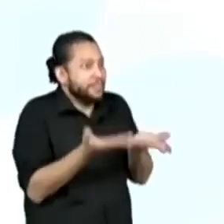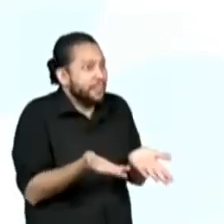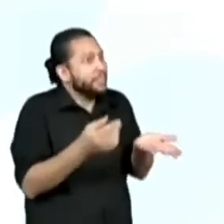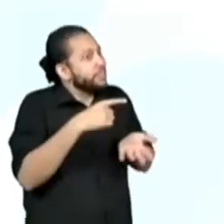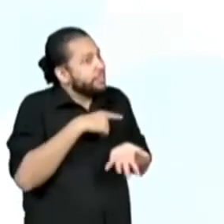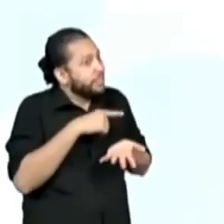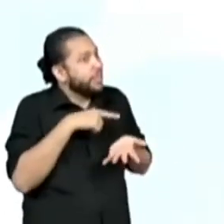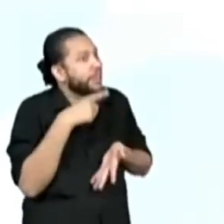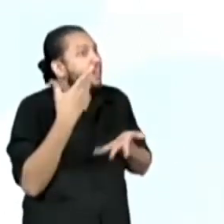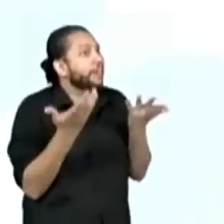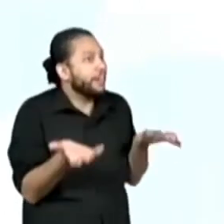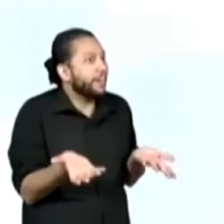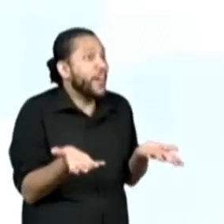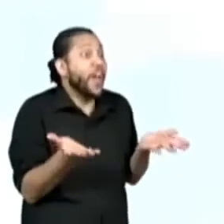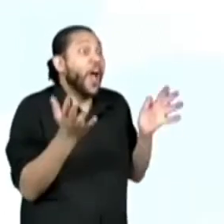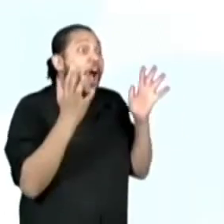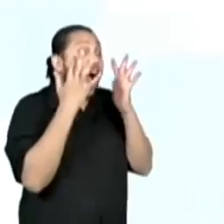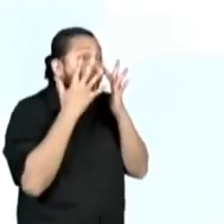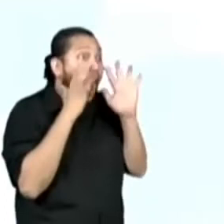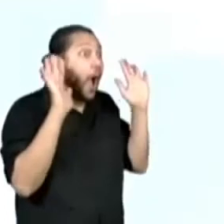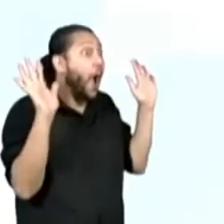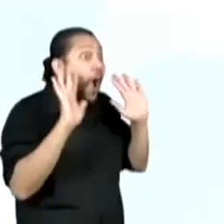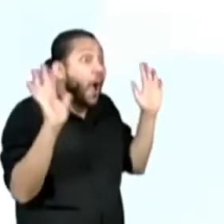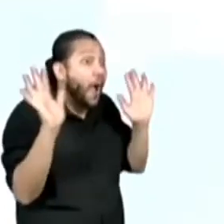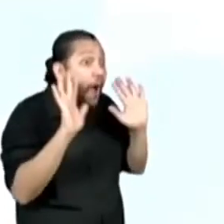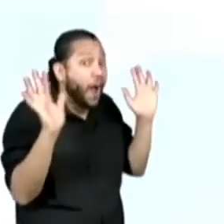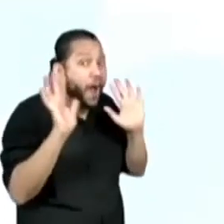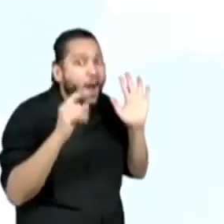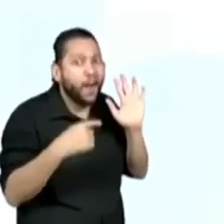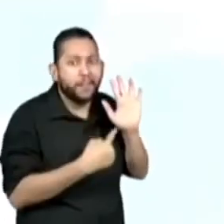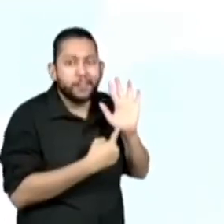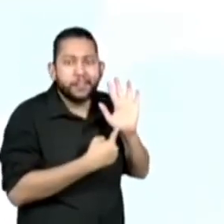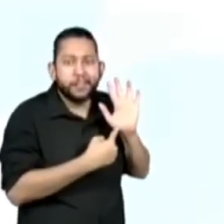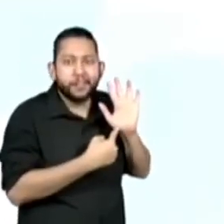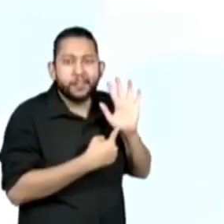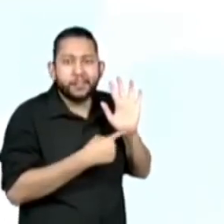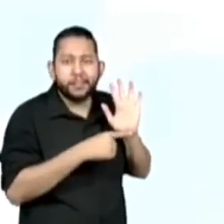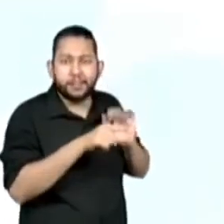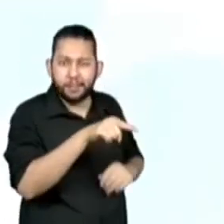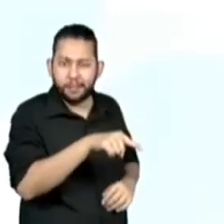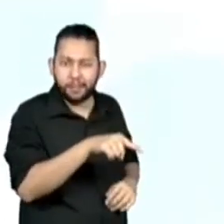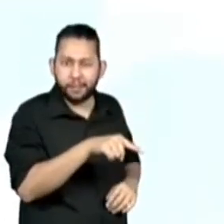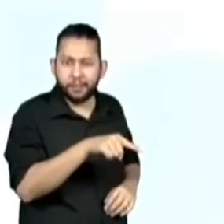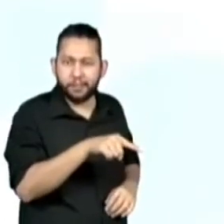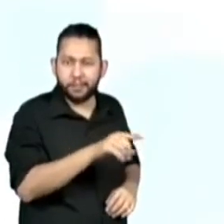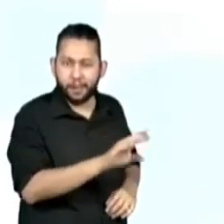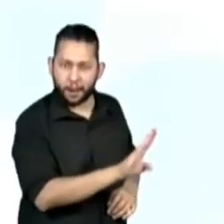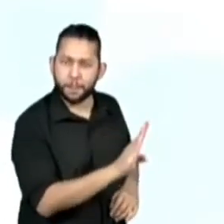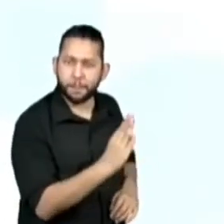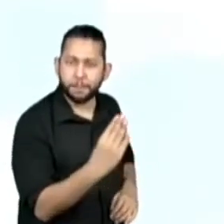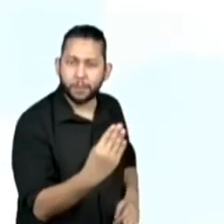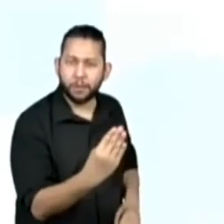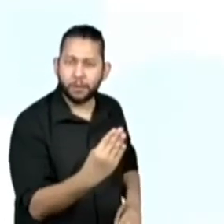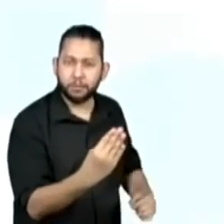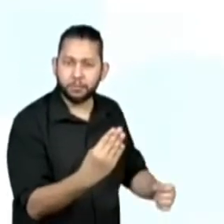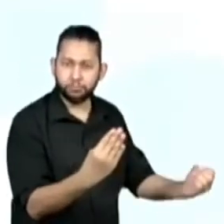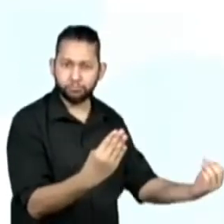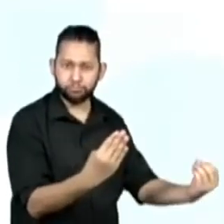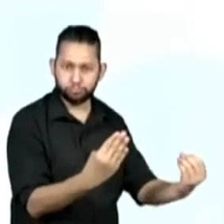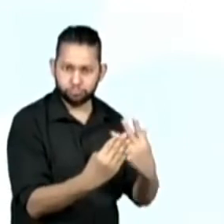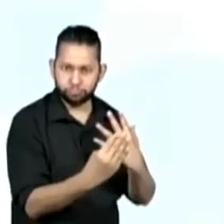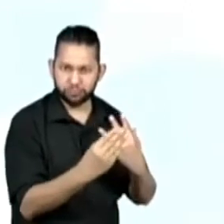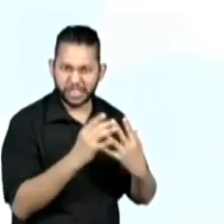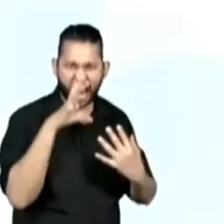vós. Será que agora eles vão abrir a porta? As duas características que a mãe